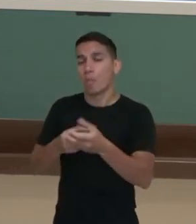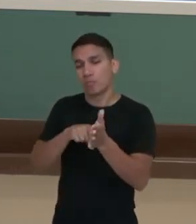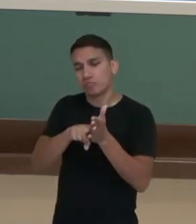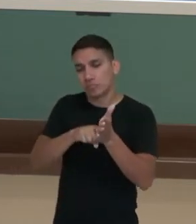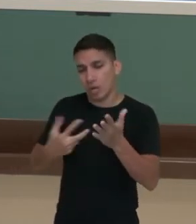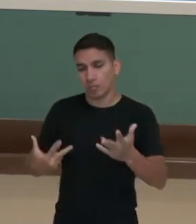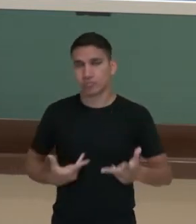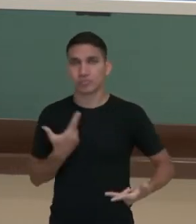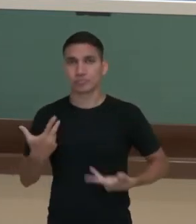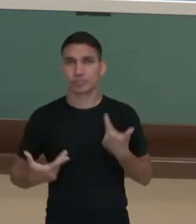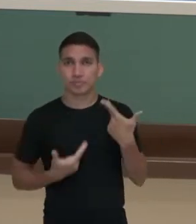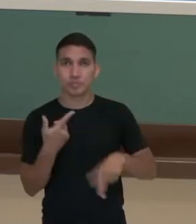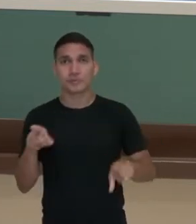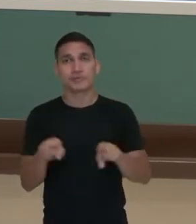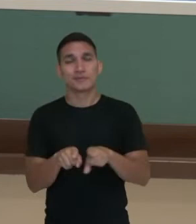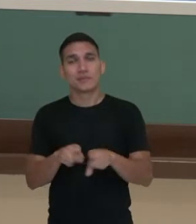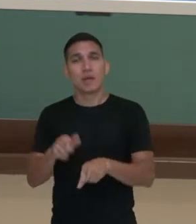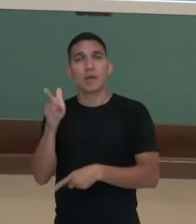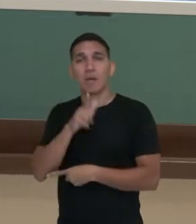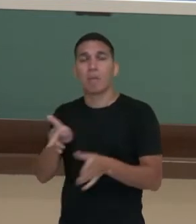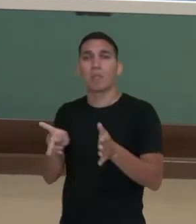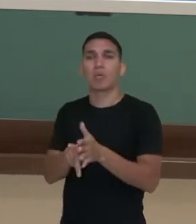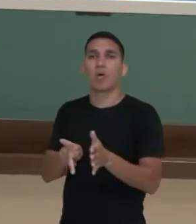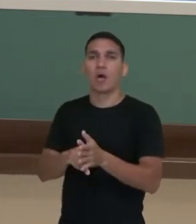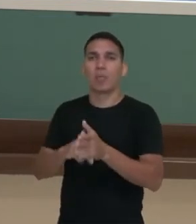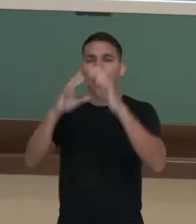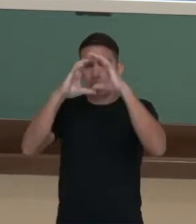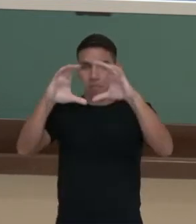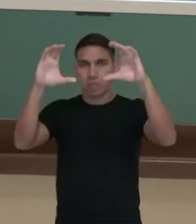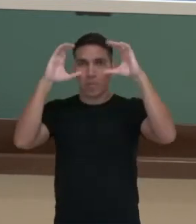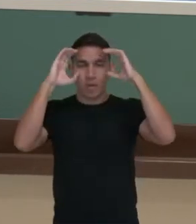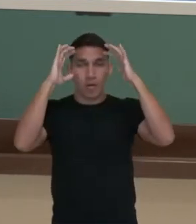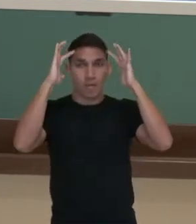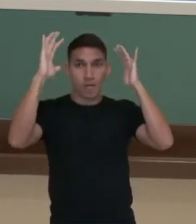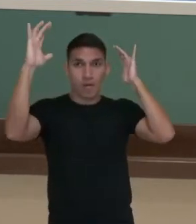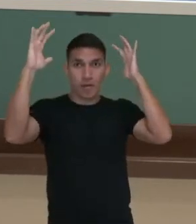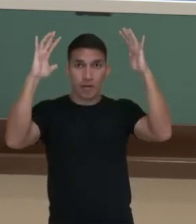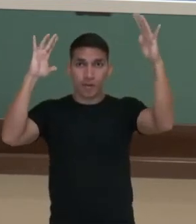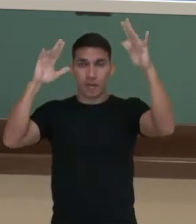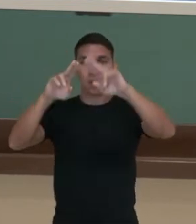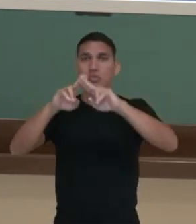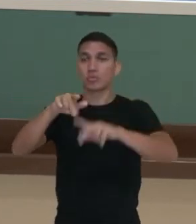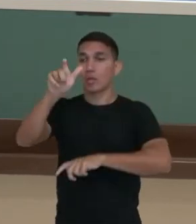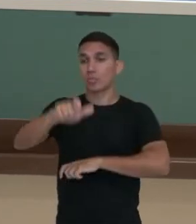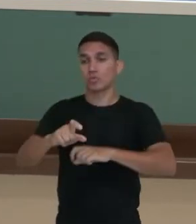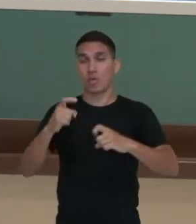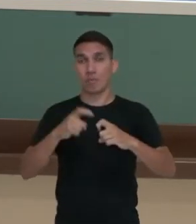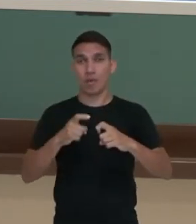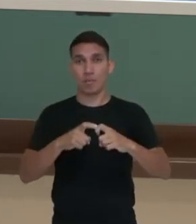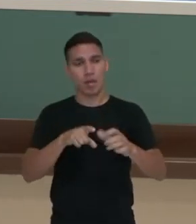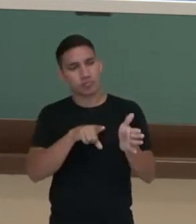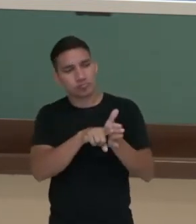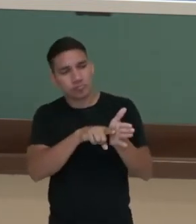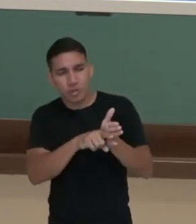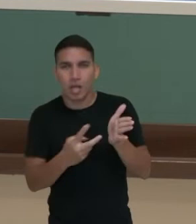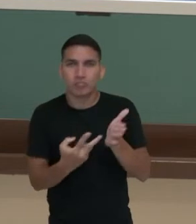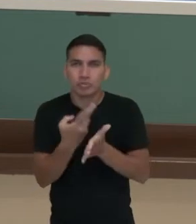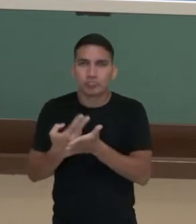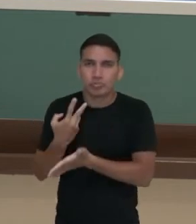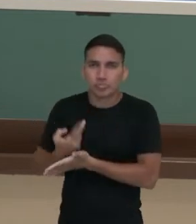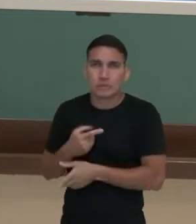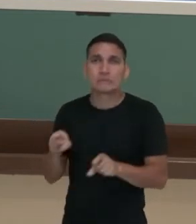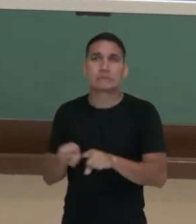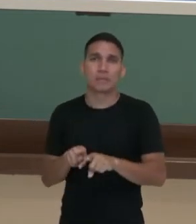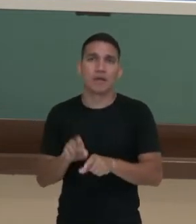por realidade virtual. Então, o médico que vai fazer a cirurgia, por exemplo, na pessoa, ele nem